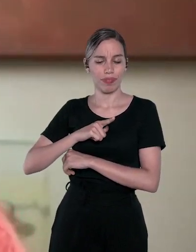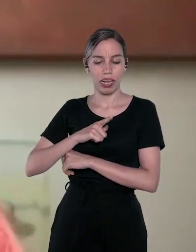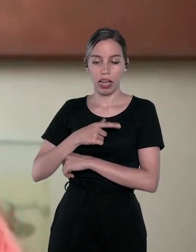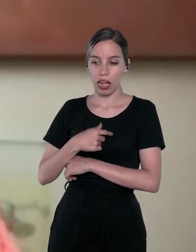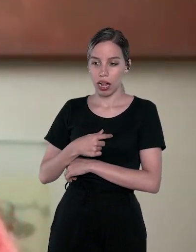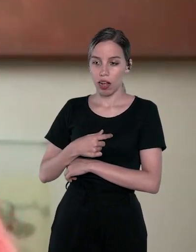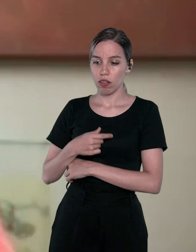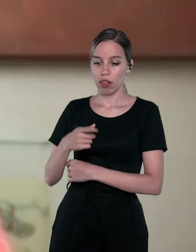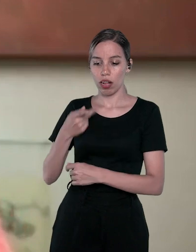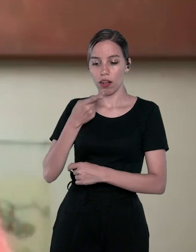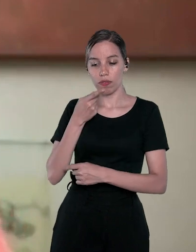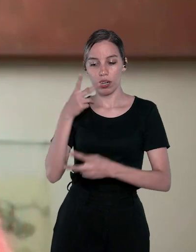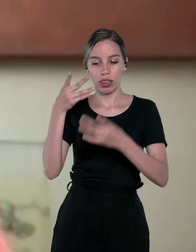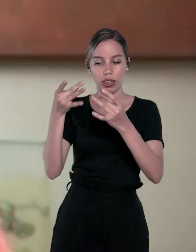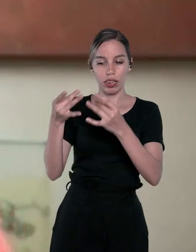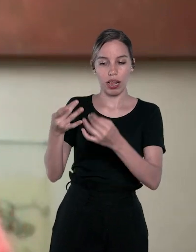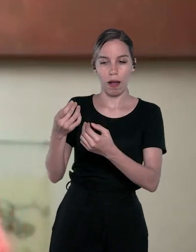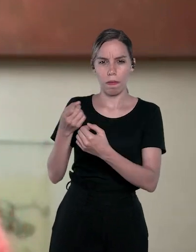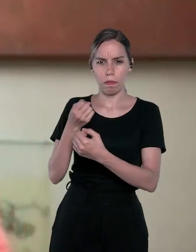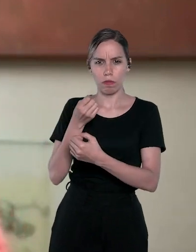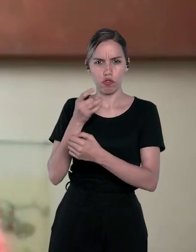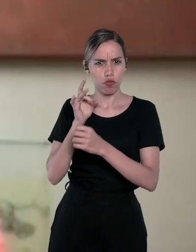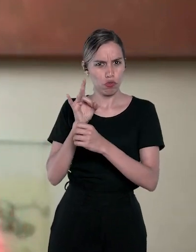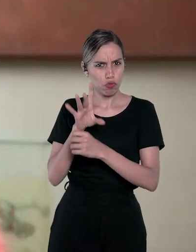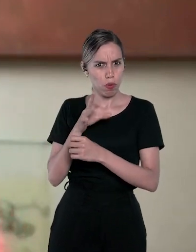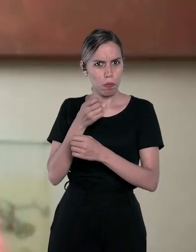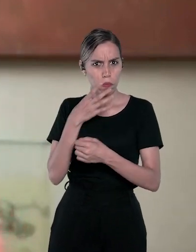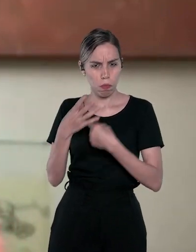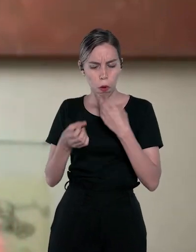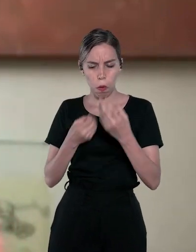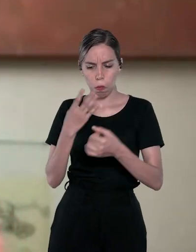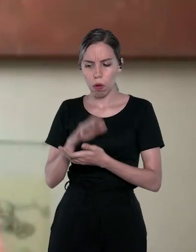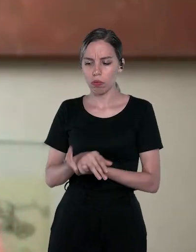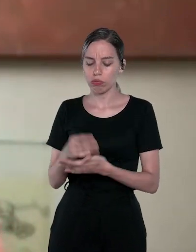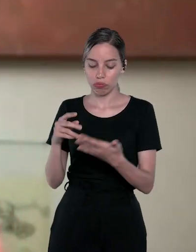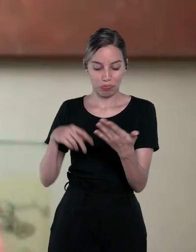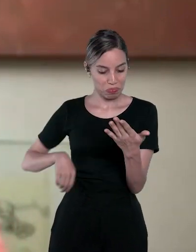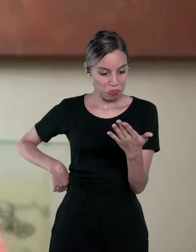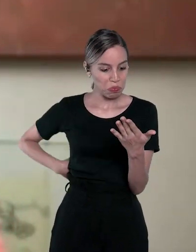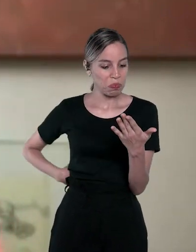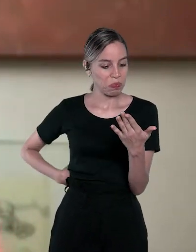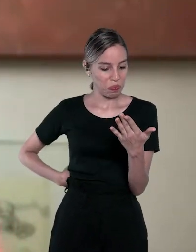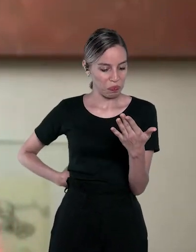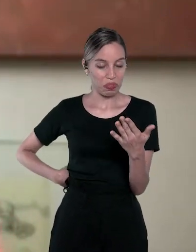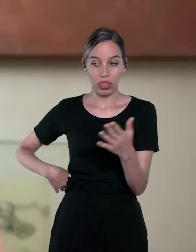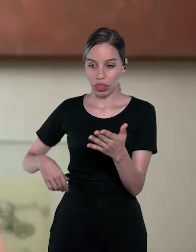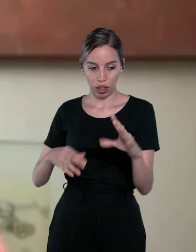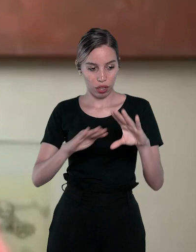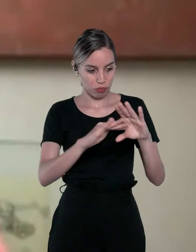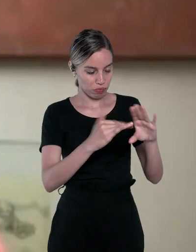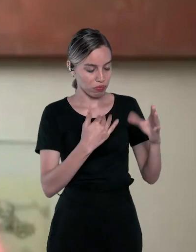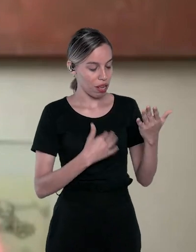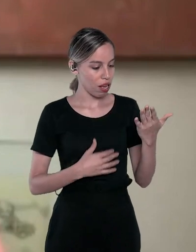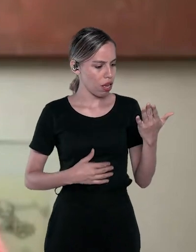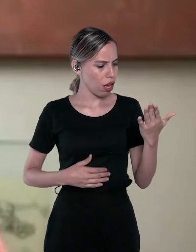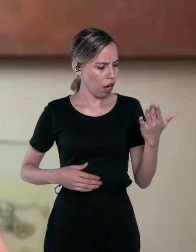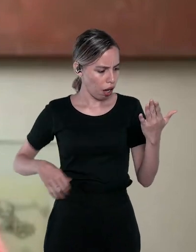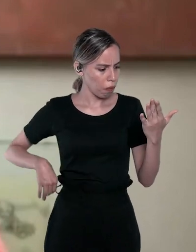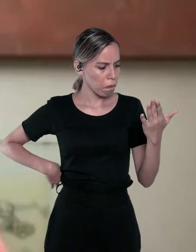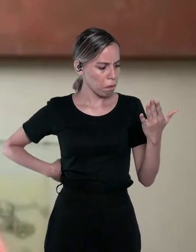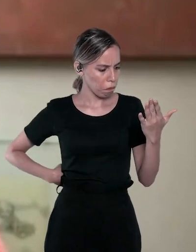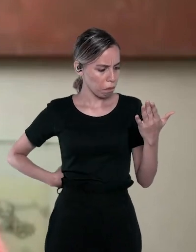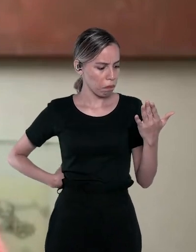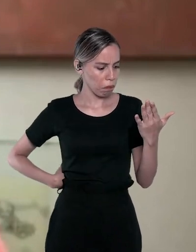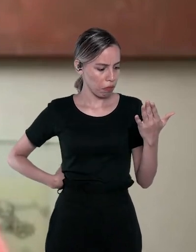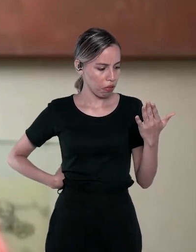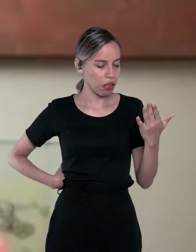Eu continuei publicando, continuei escrevendo, até que eu reuni um conjunto